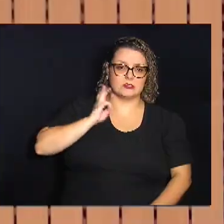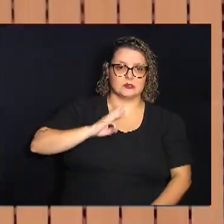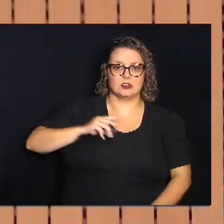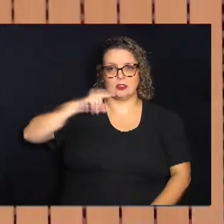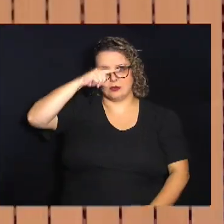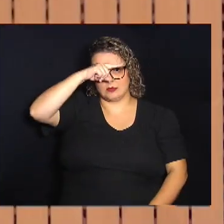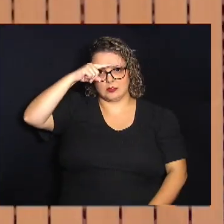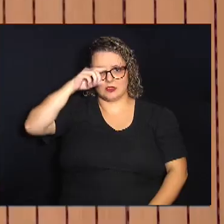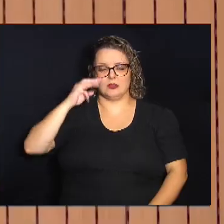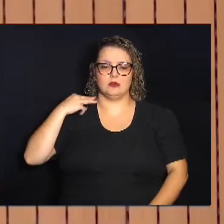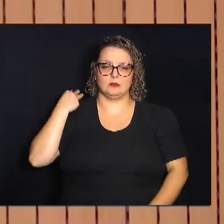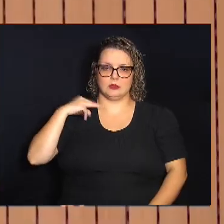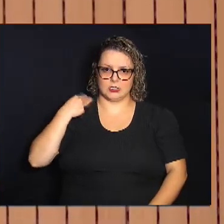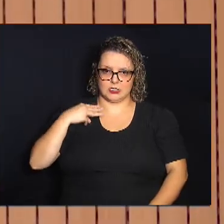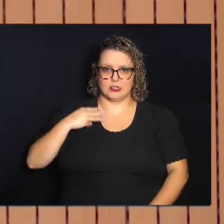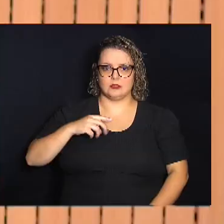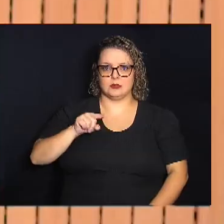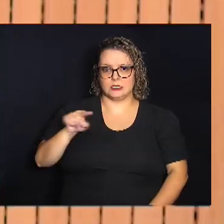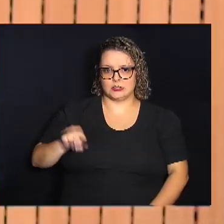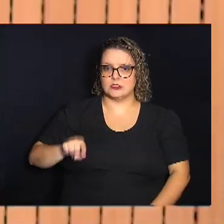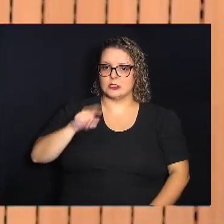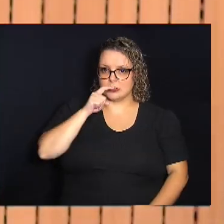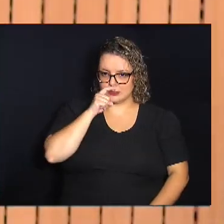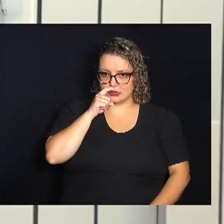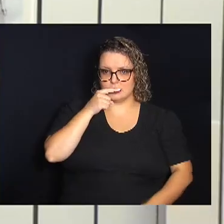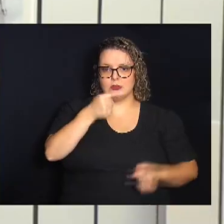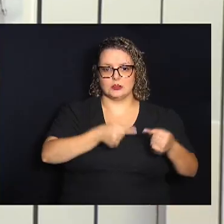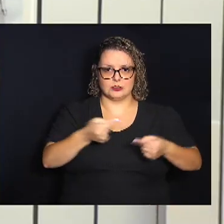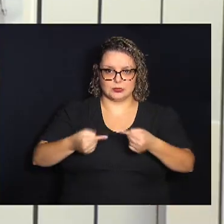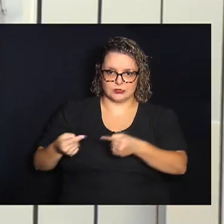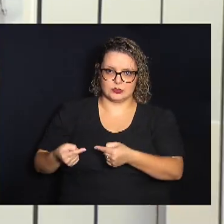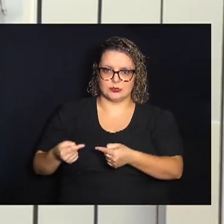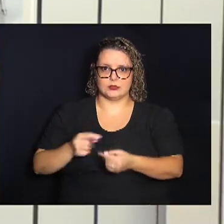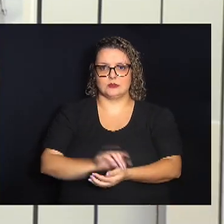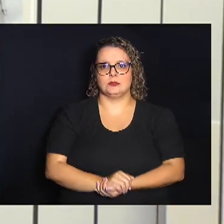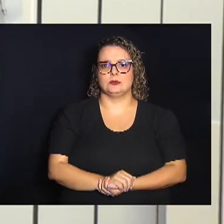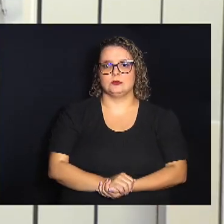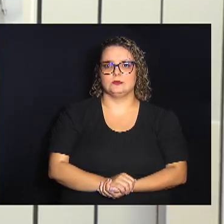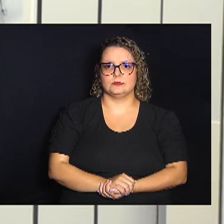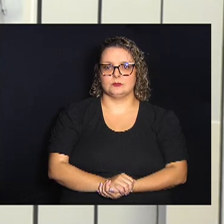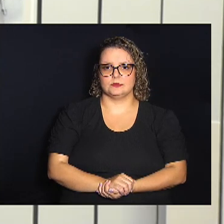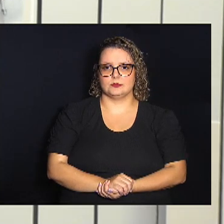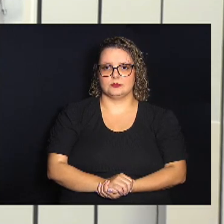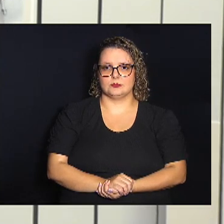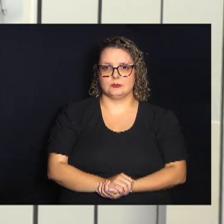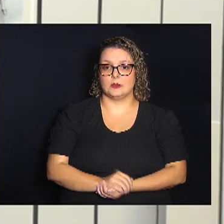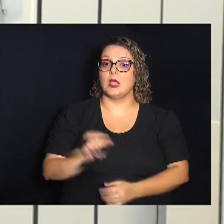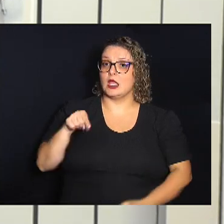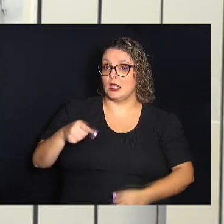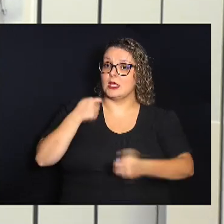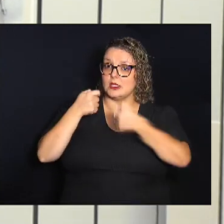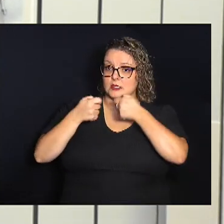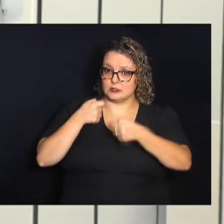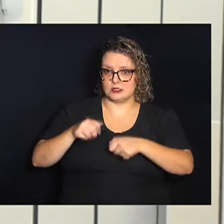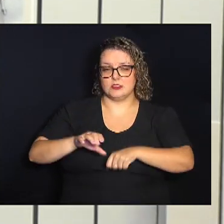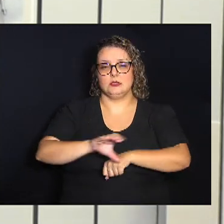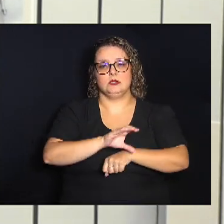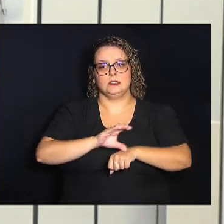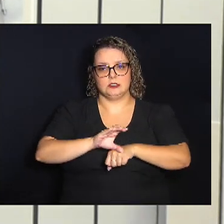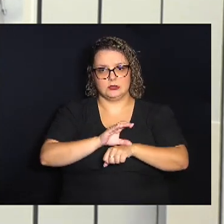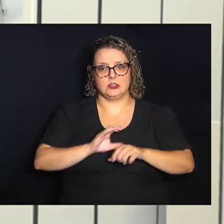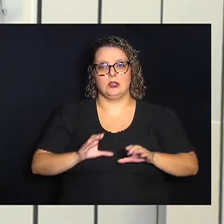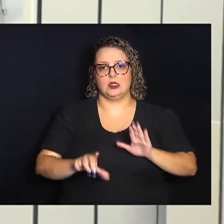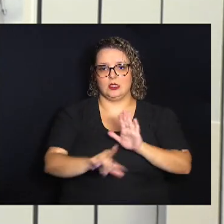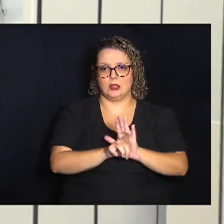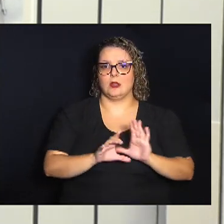Marquesi, Mariana Conte e Zé Carlos, que debateram sobre os relatórios e É a reportagem da Comissão de